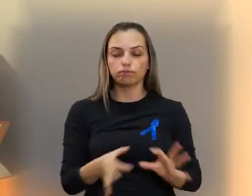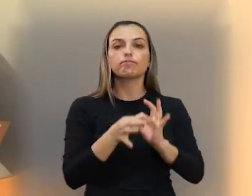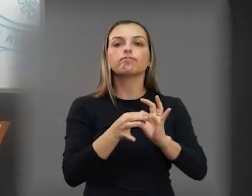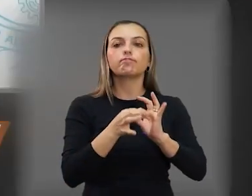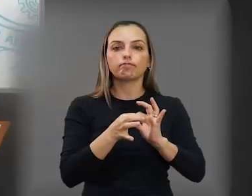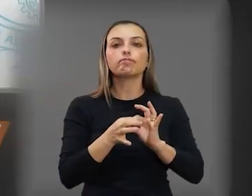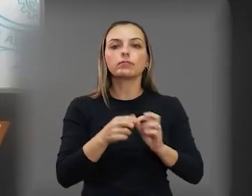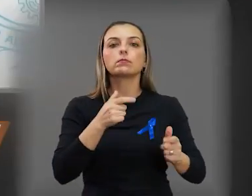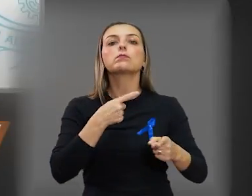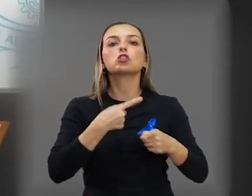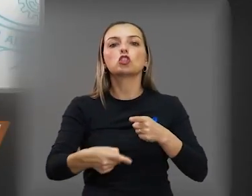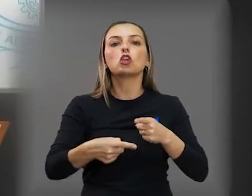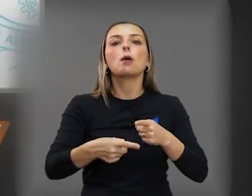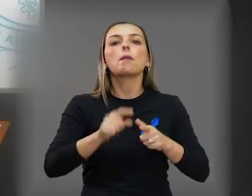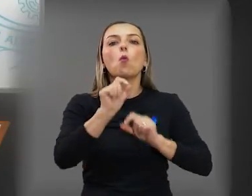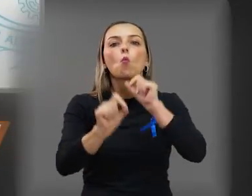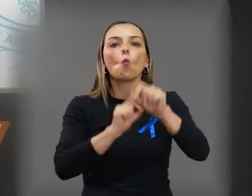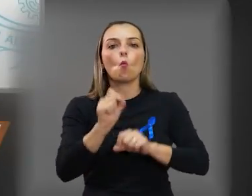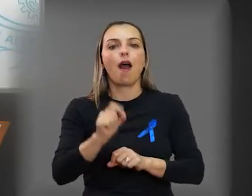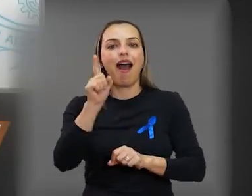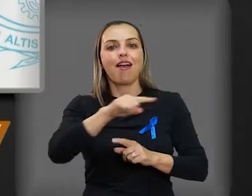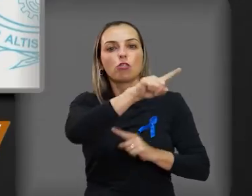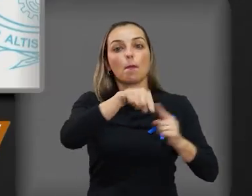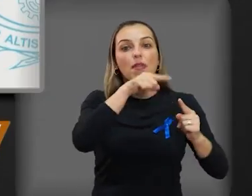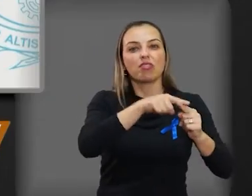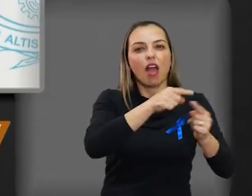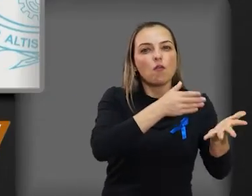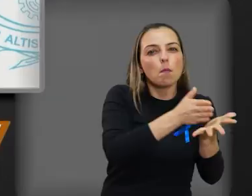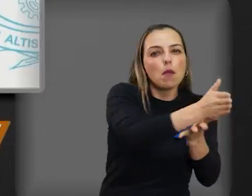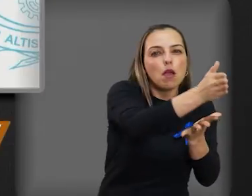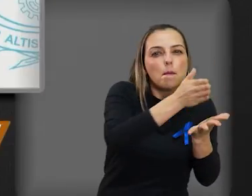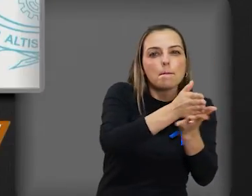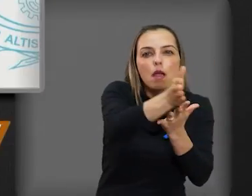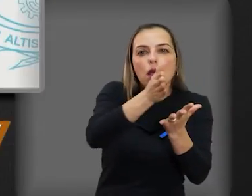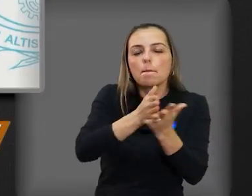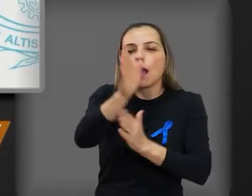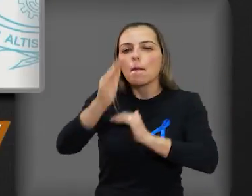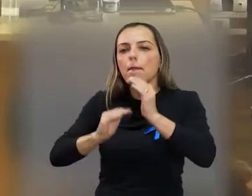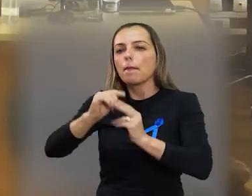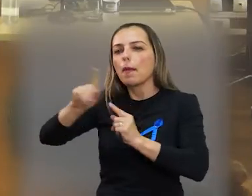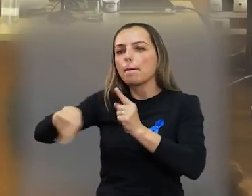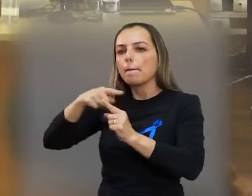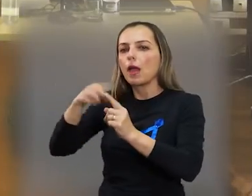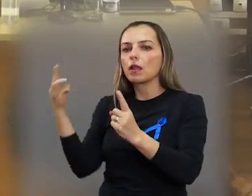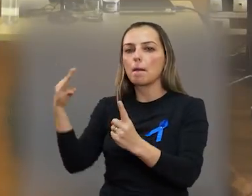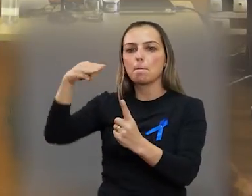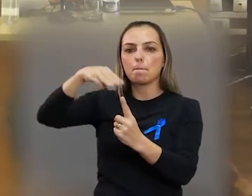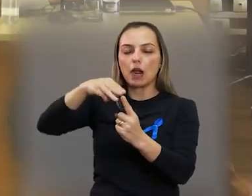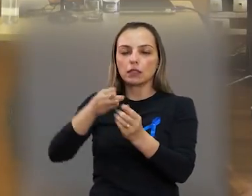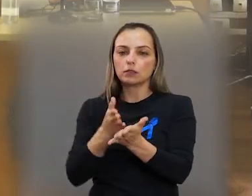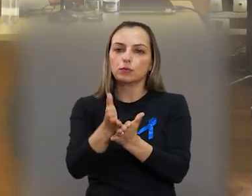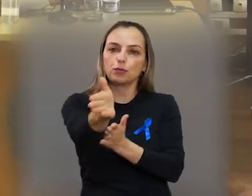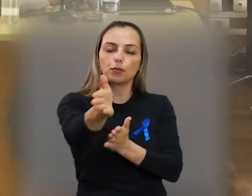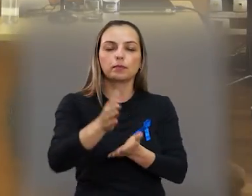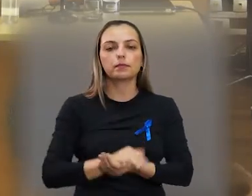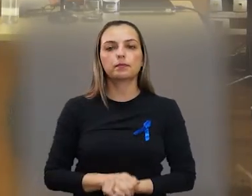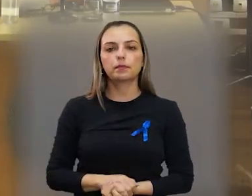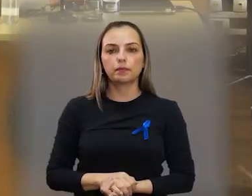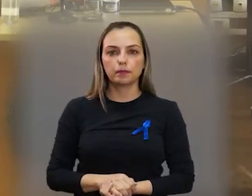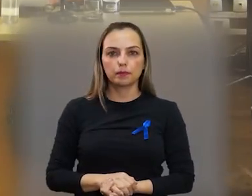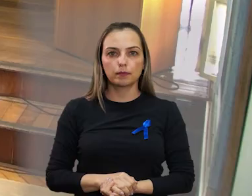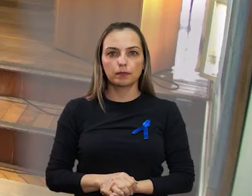e estabelece diretrizes objetivos ações e metas a serem seguidas O importante para os vereadores